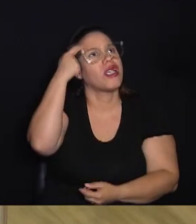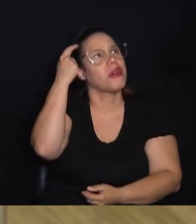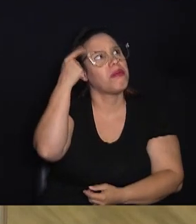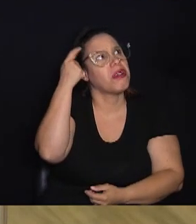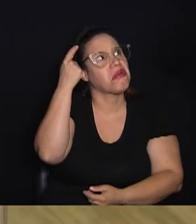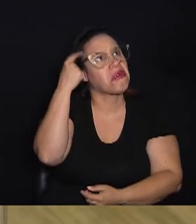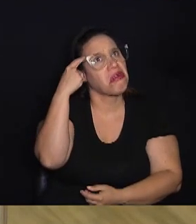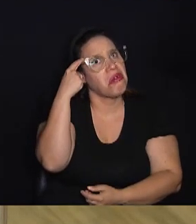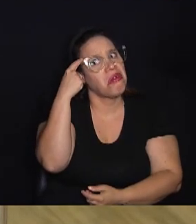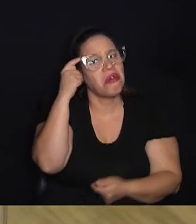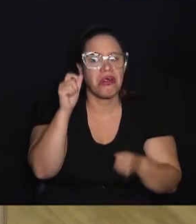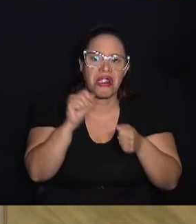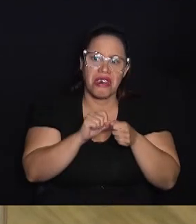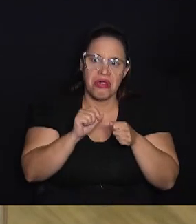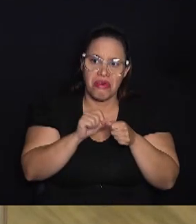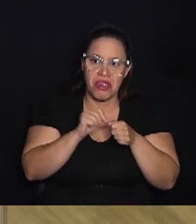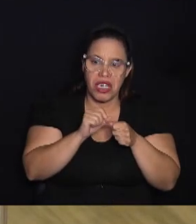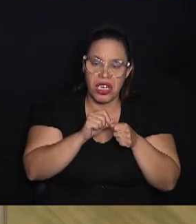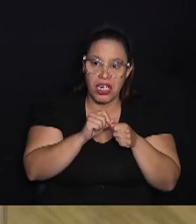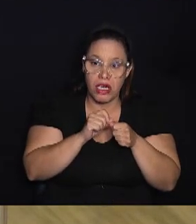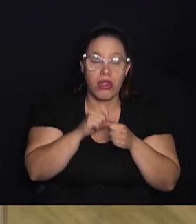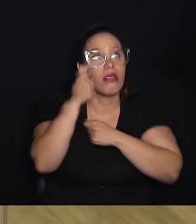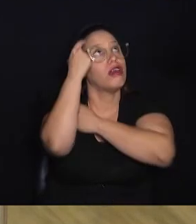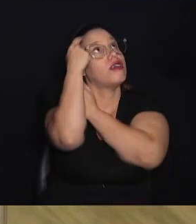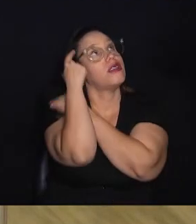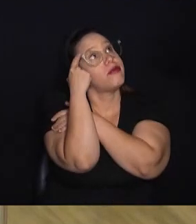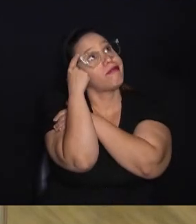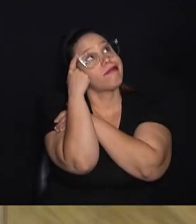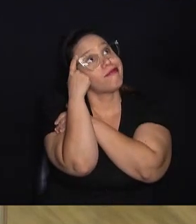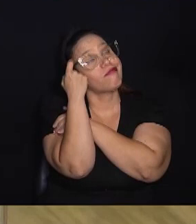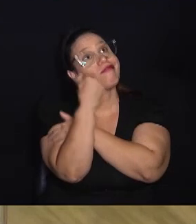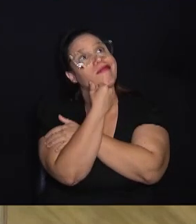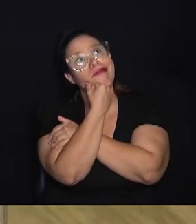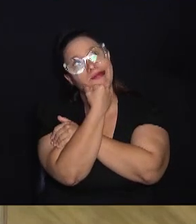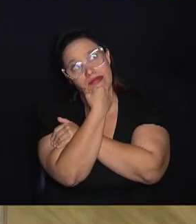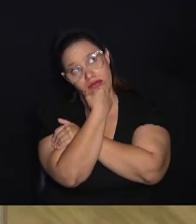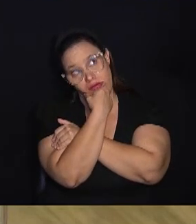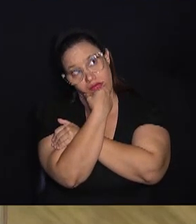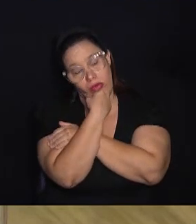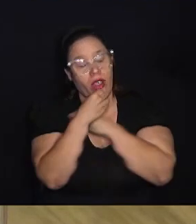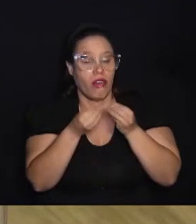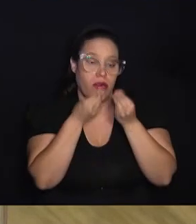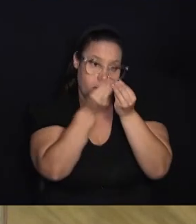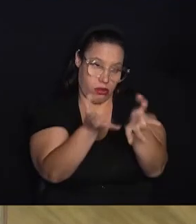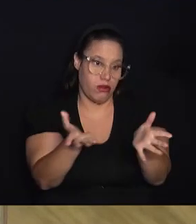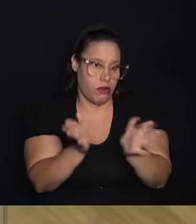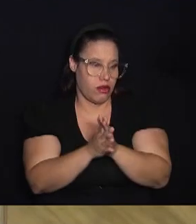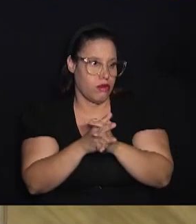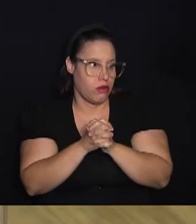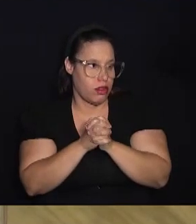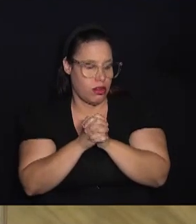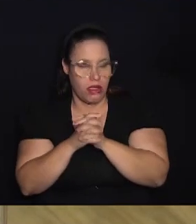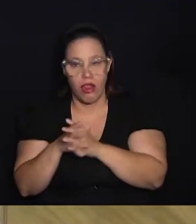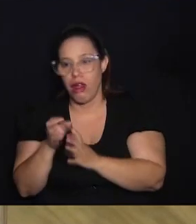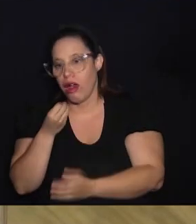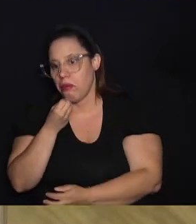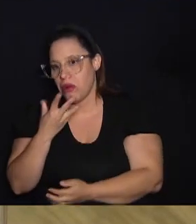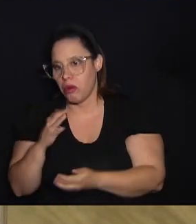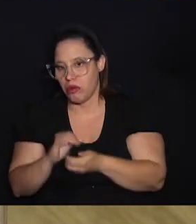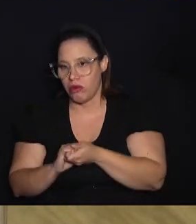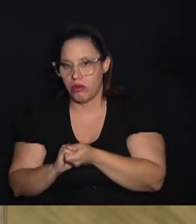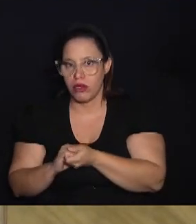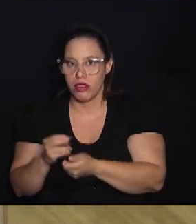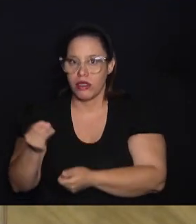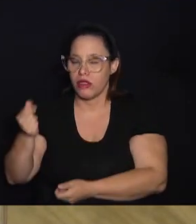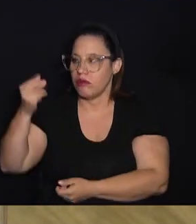a aí o seu pensamento referente ao que você entrega bom desde a de antes